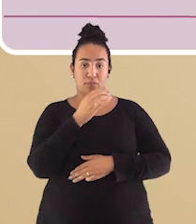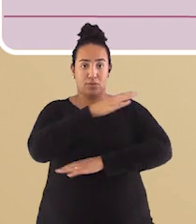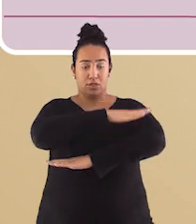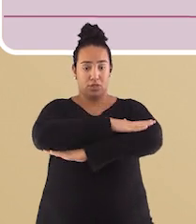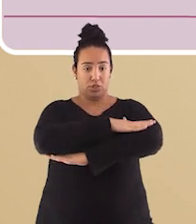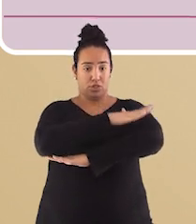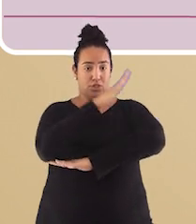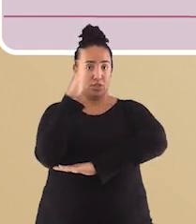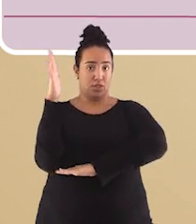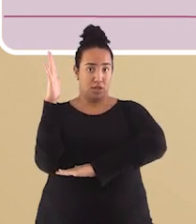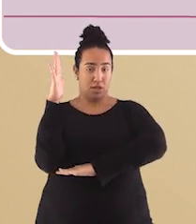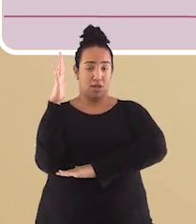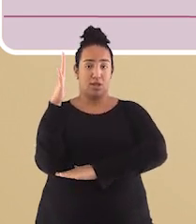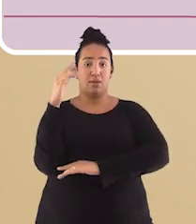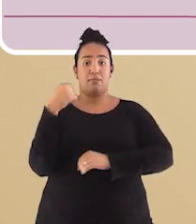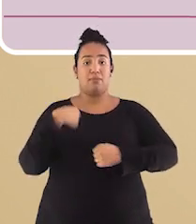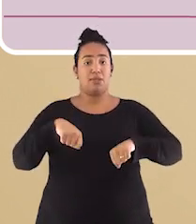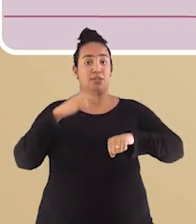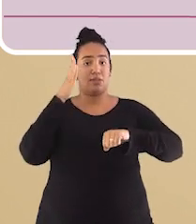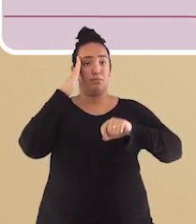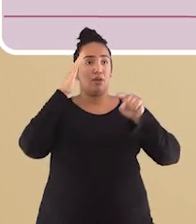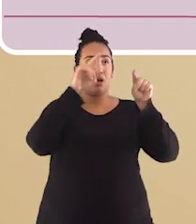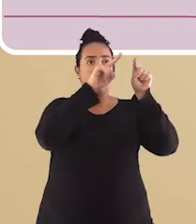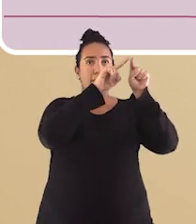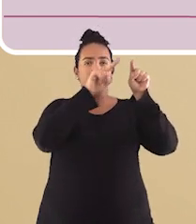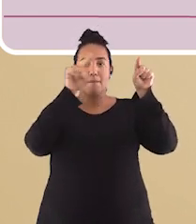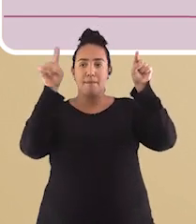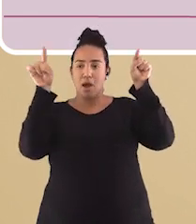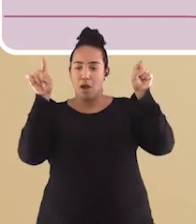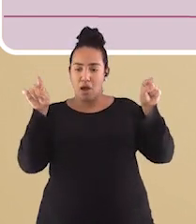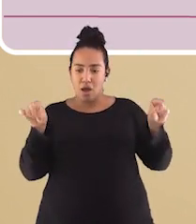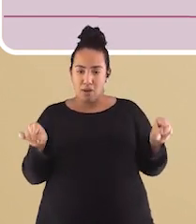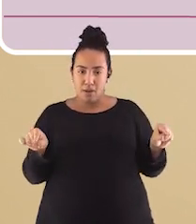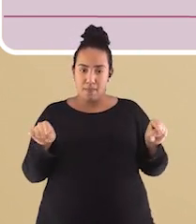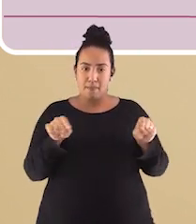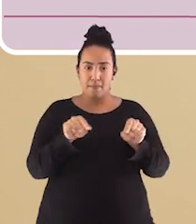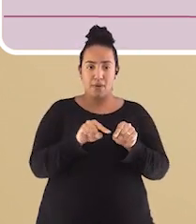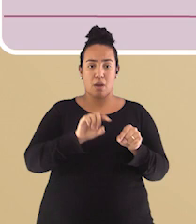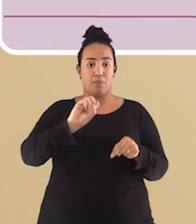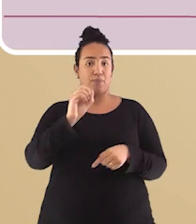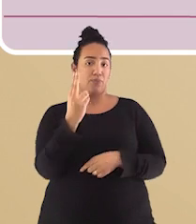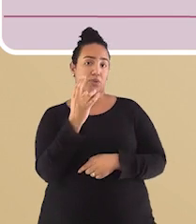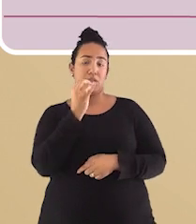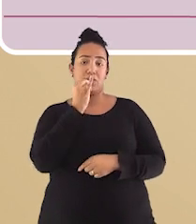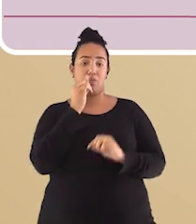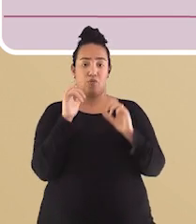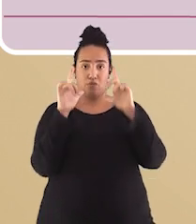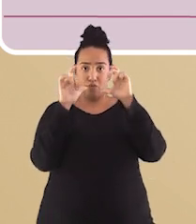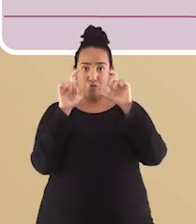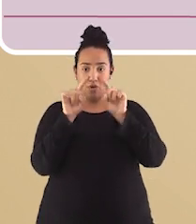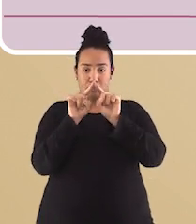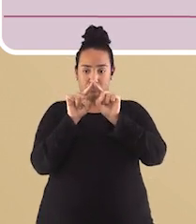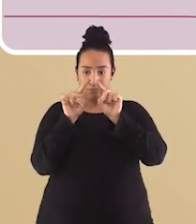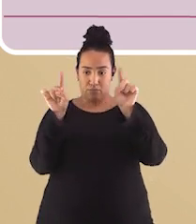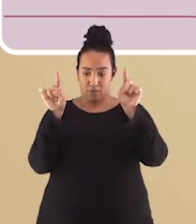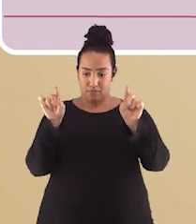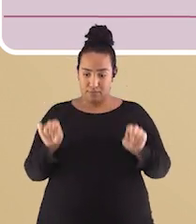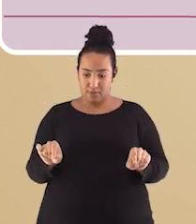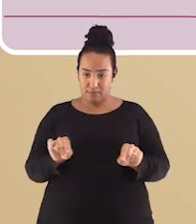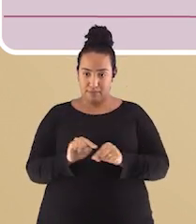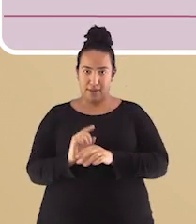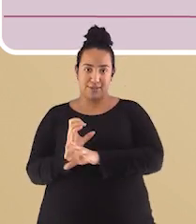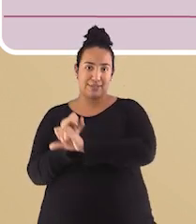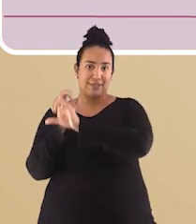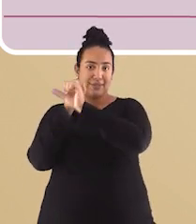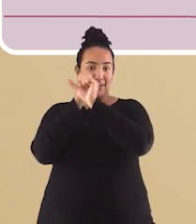nós medimos o seu entorno para calcular o perímetro do porta-retrato medimos também o seu entorno